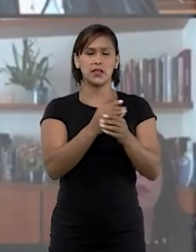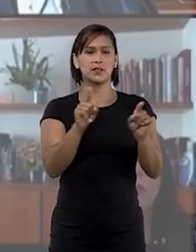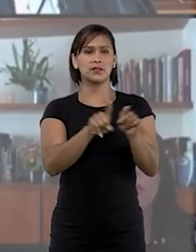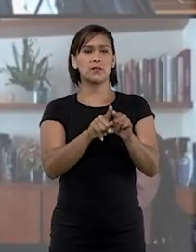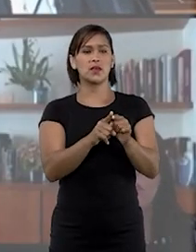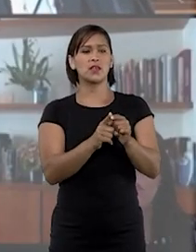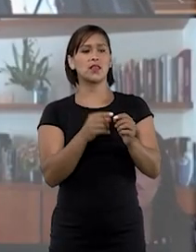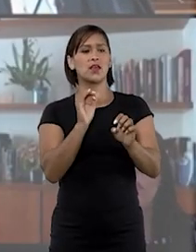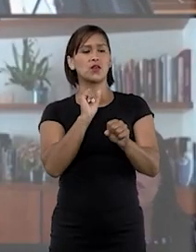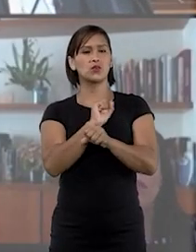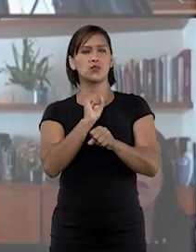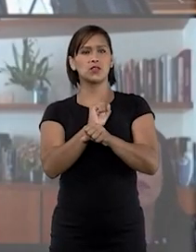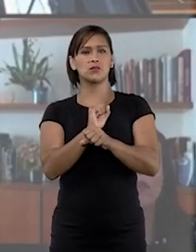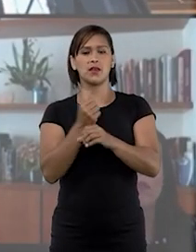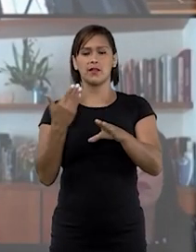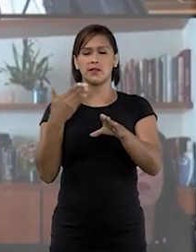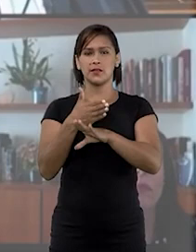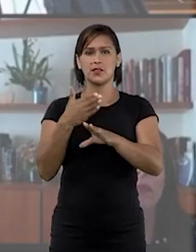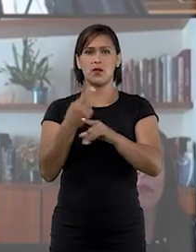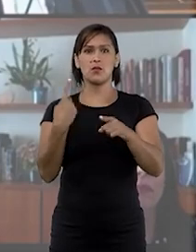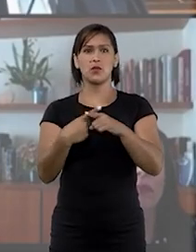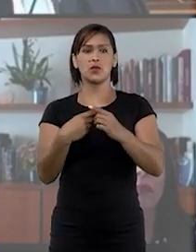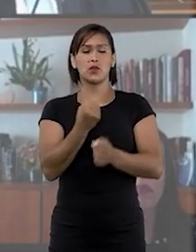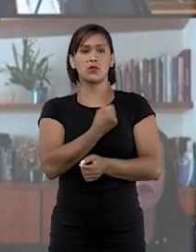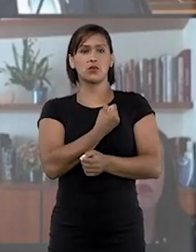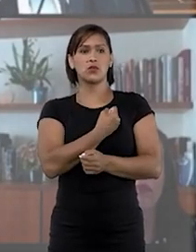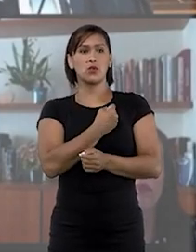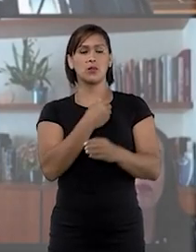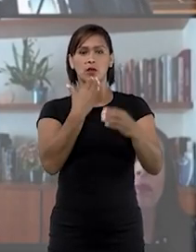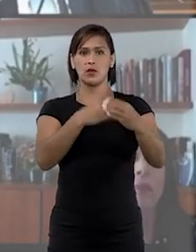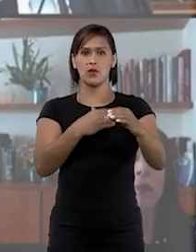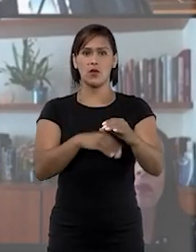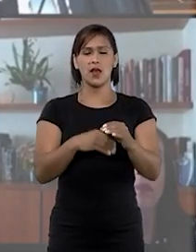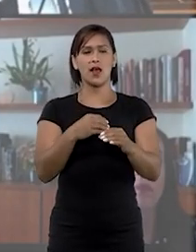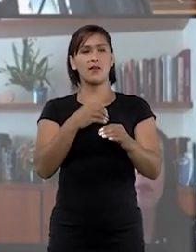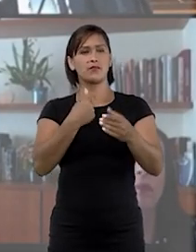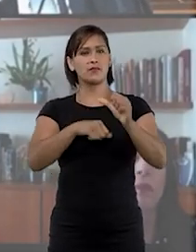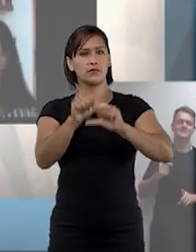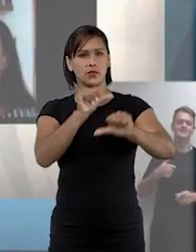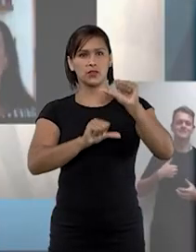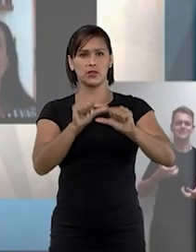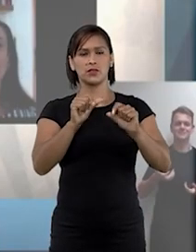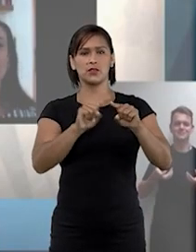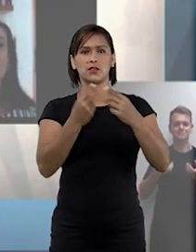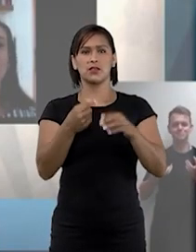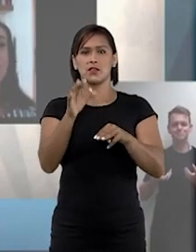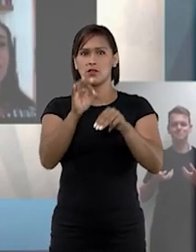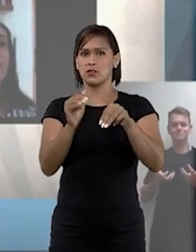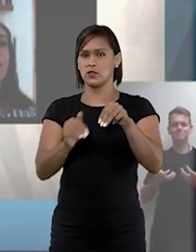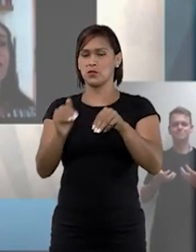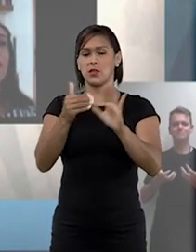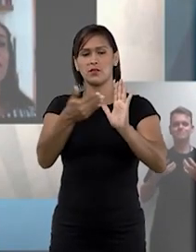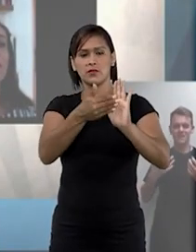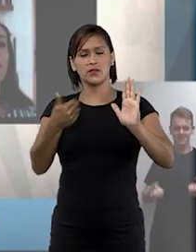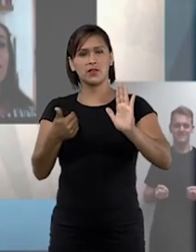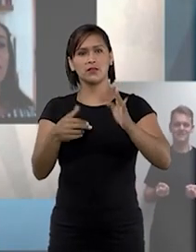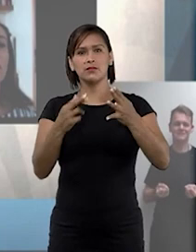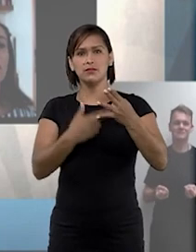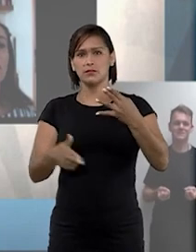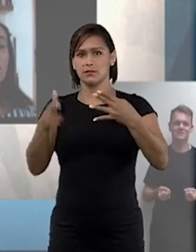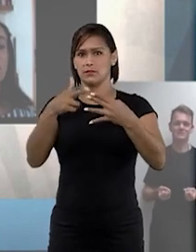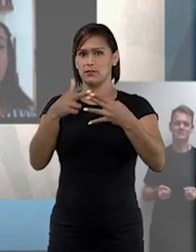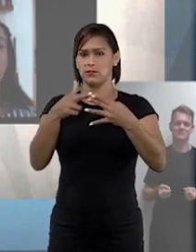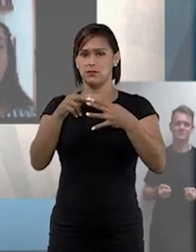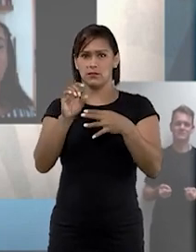caso nem mesmo no cadastro de reserva eles entraram porque o número de vagas não foi alterado com isso os outros negaram